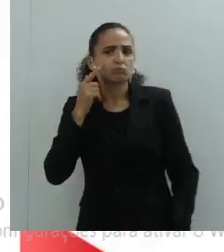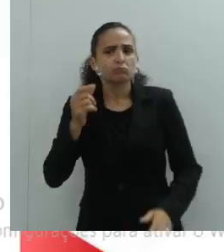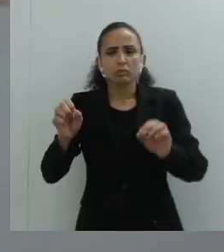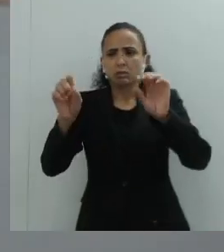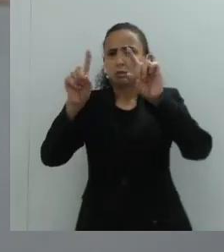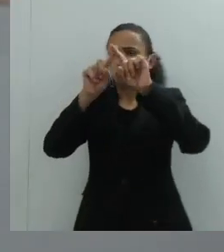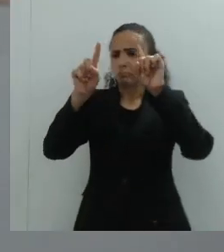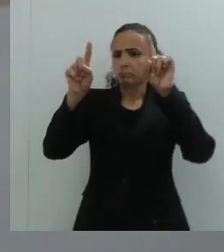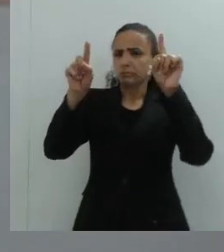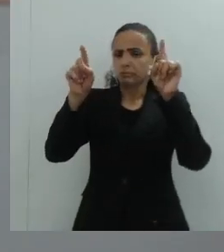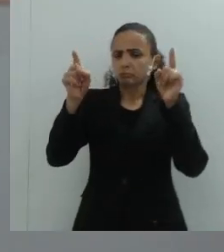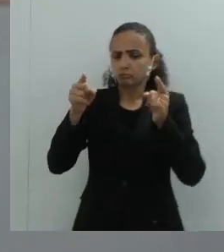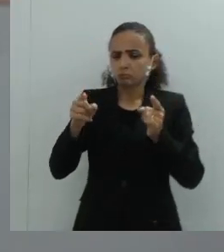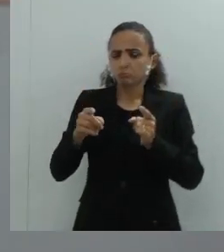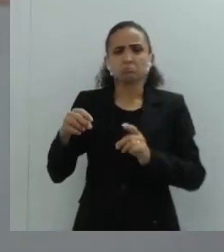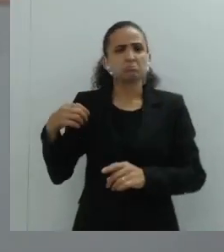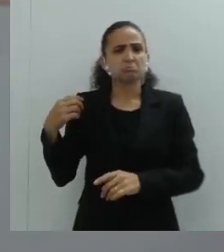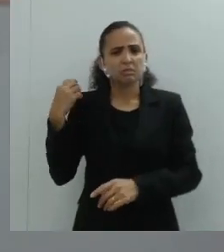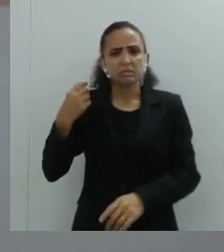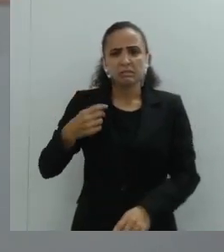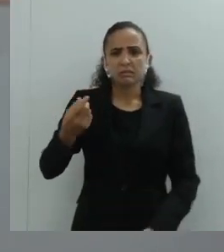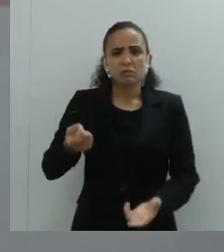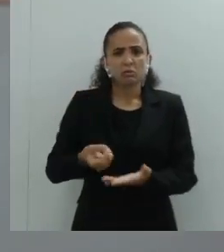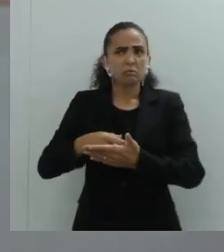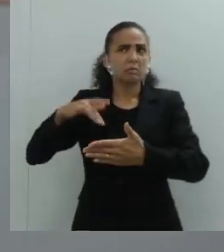arquitetura milenar, praticamente, né?